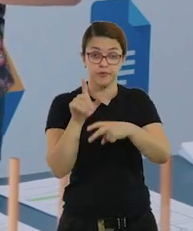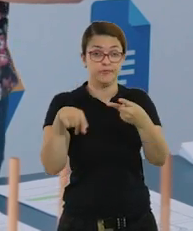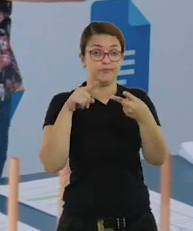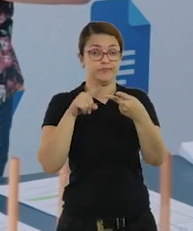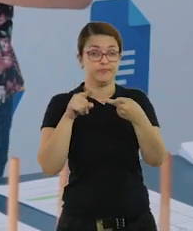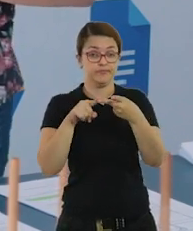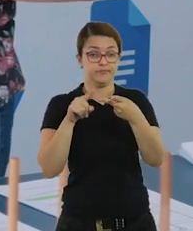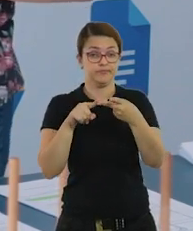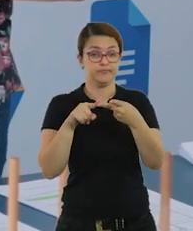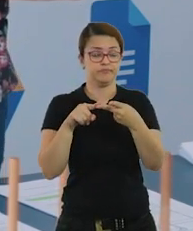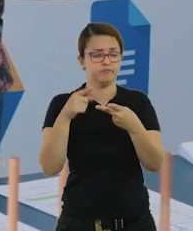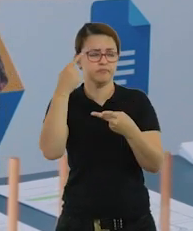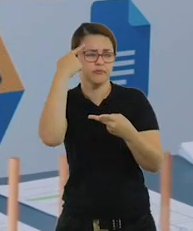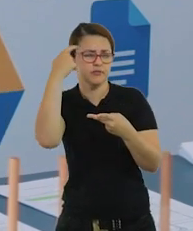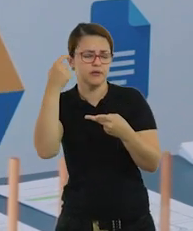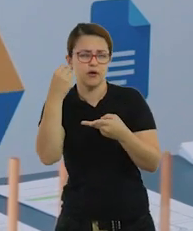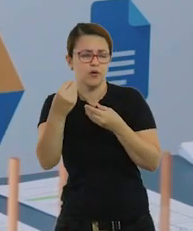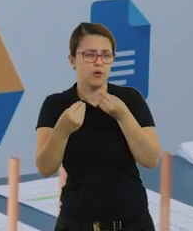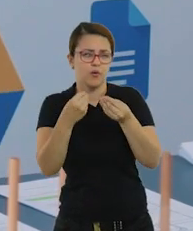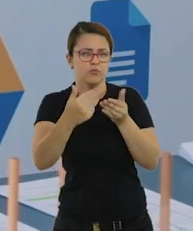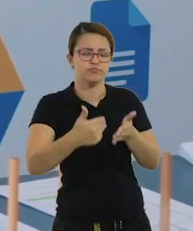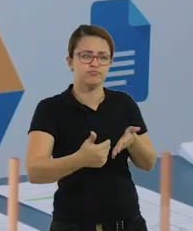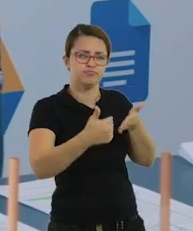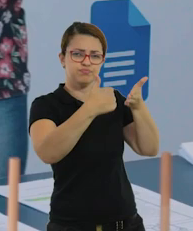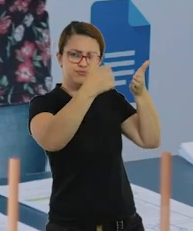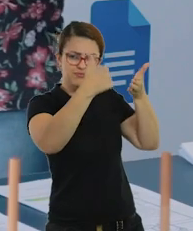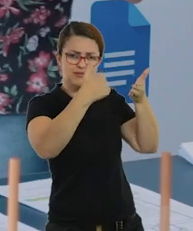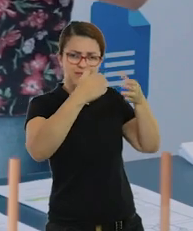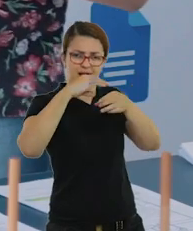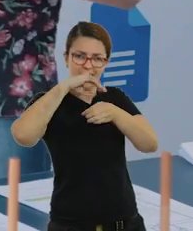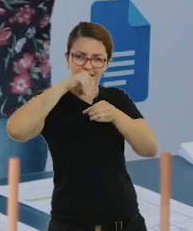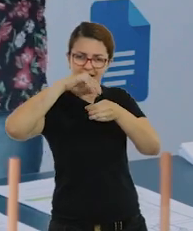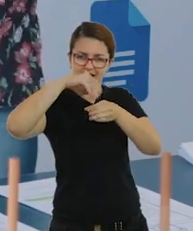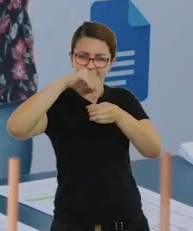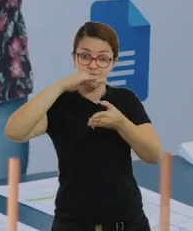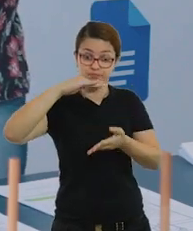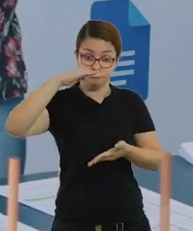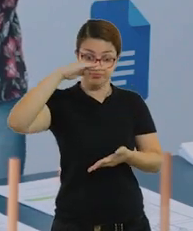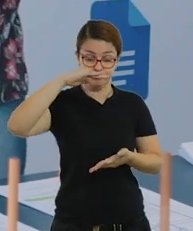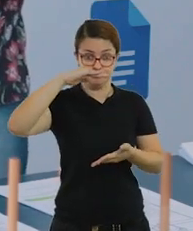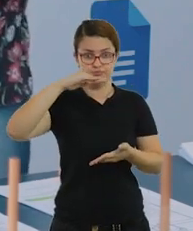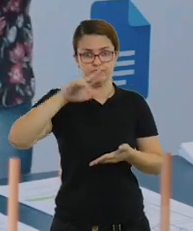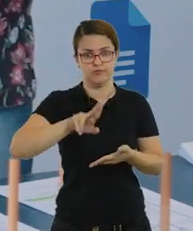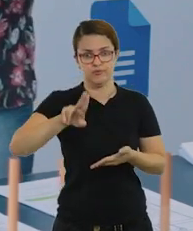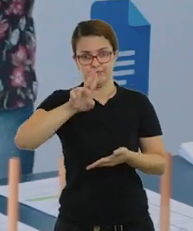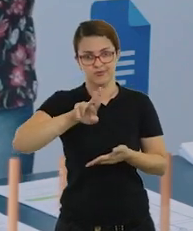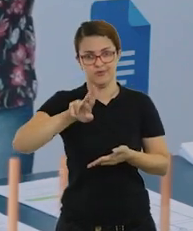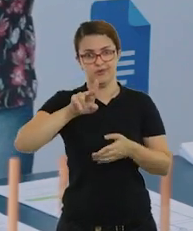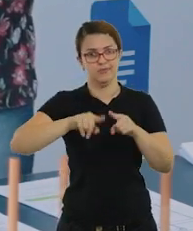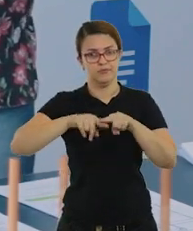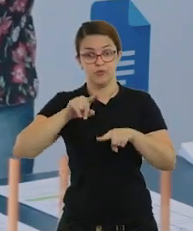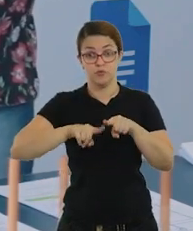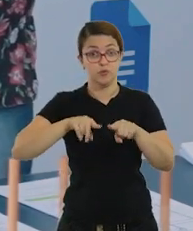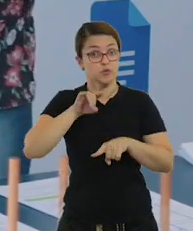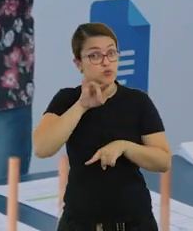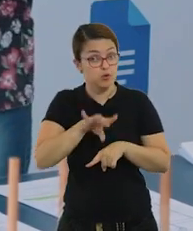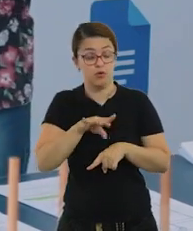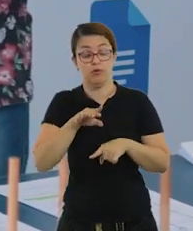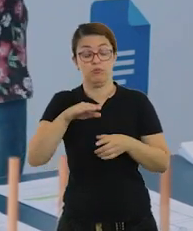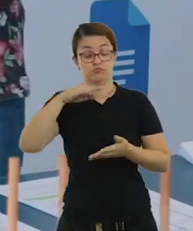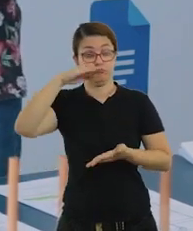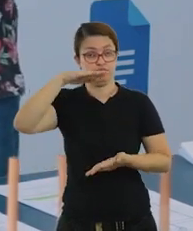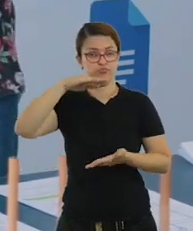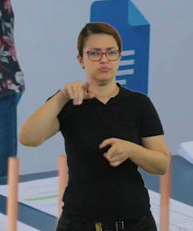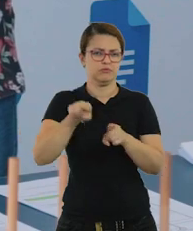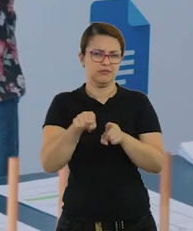texto. E na atividade 2, você vai pensar numa horta suspensa com garrafas PET. Então é com o material que você tem em casa, não precisa ser